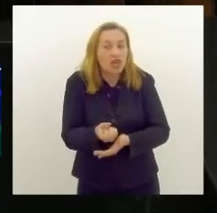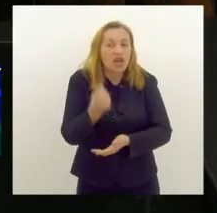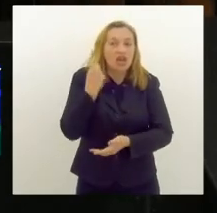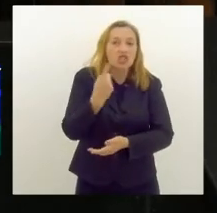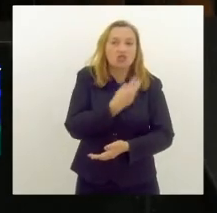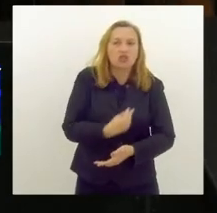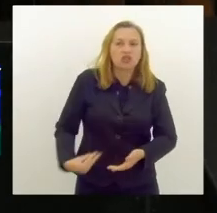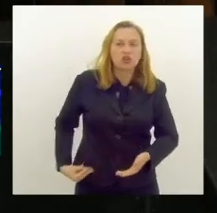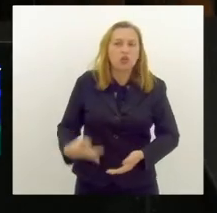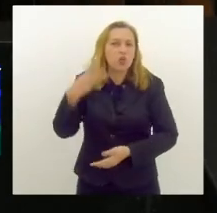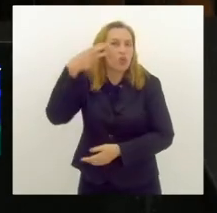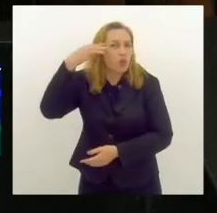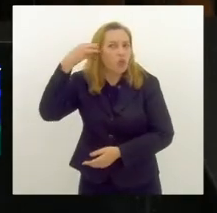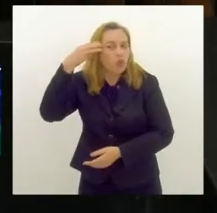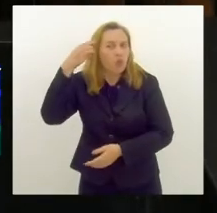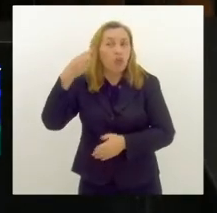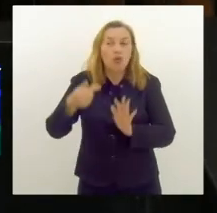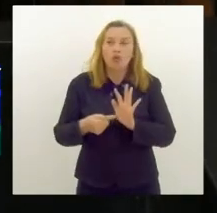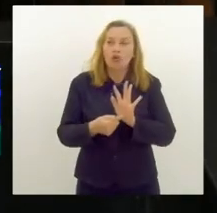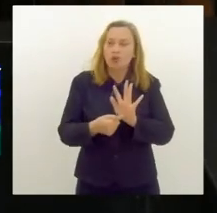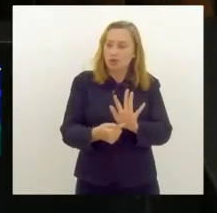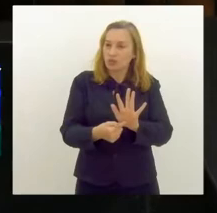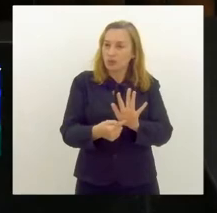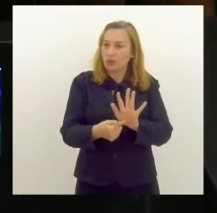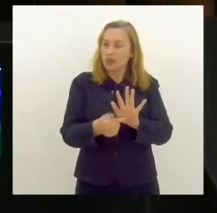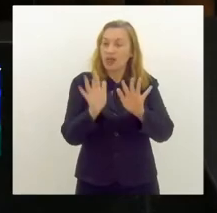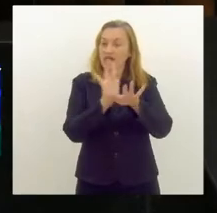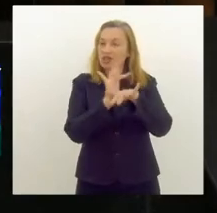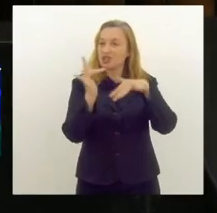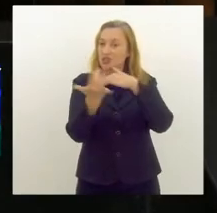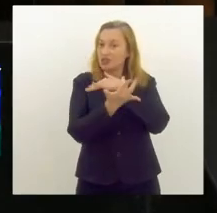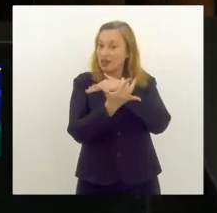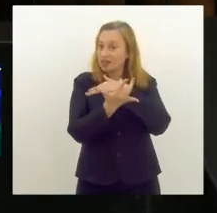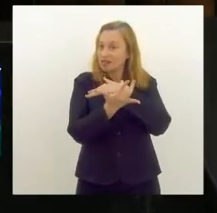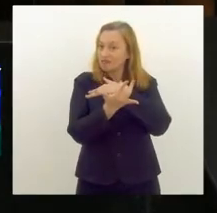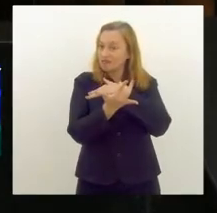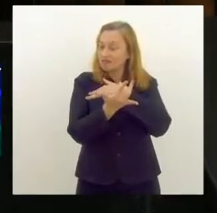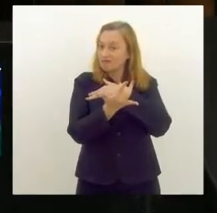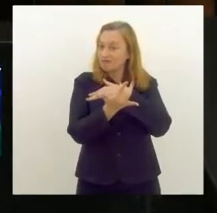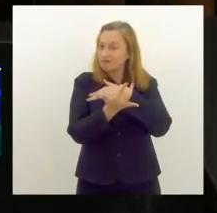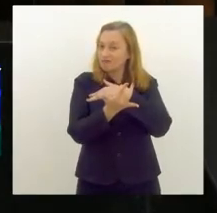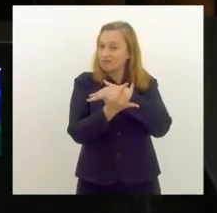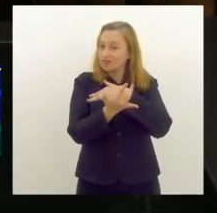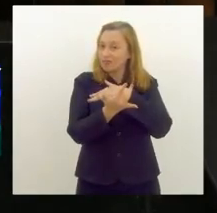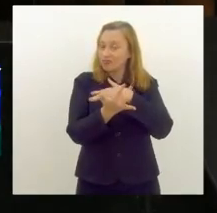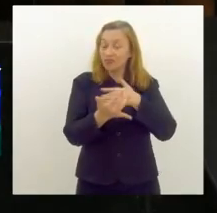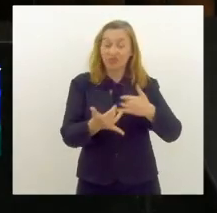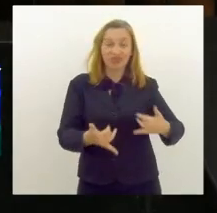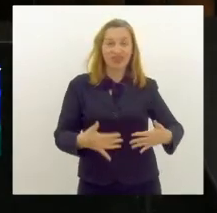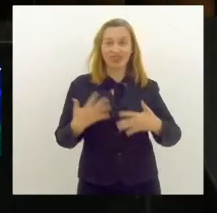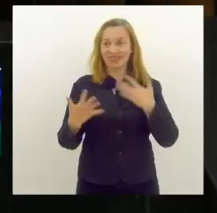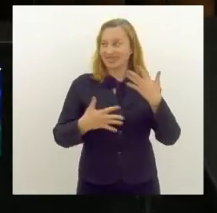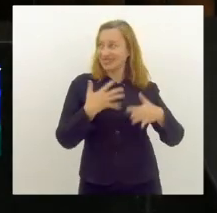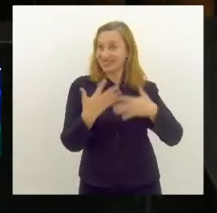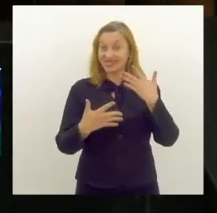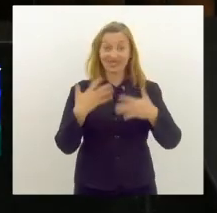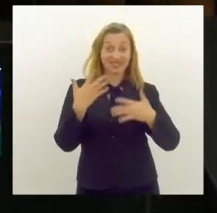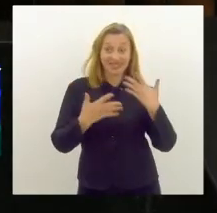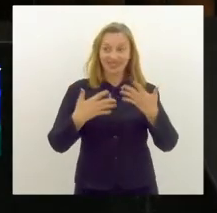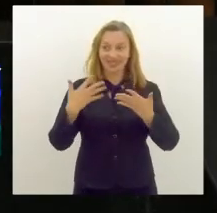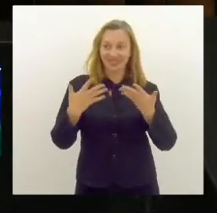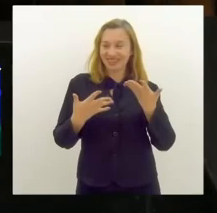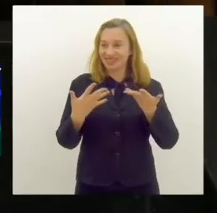Witzel postou em suas redes sociais com todo o glamour e com toda a